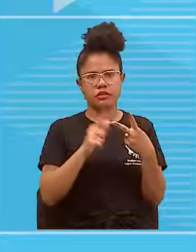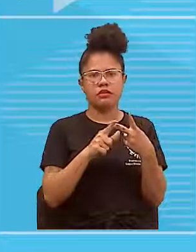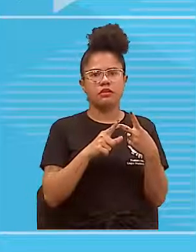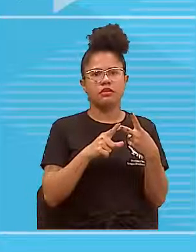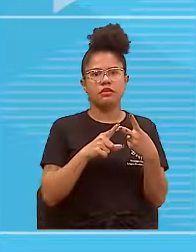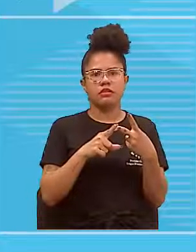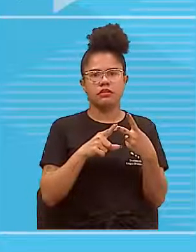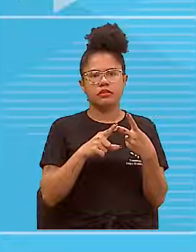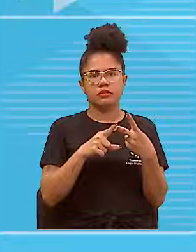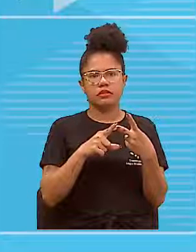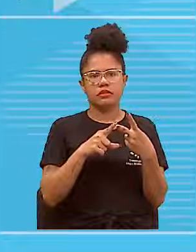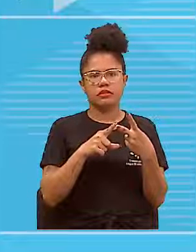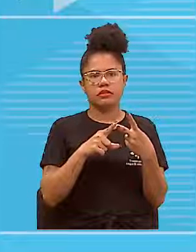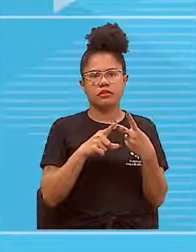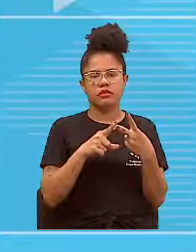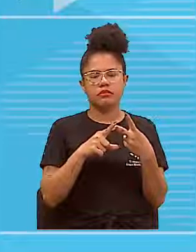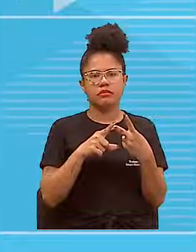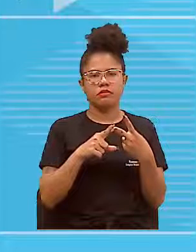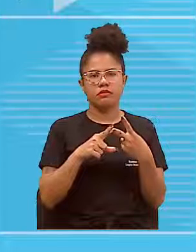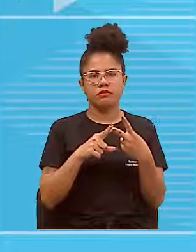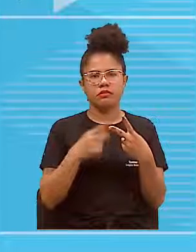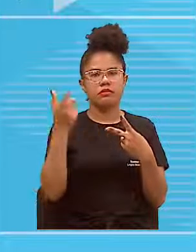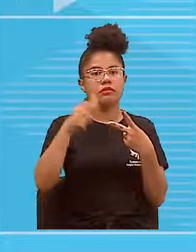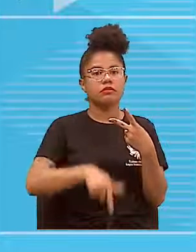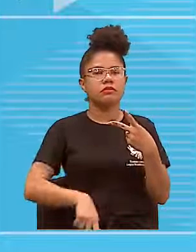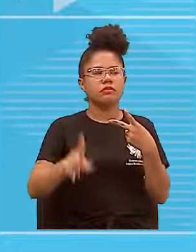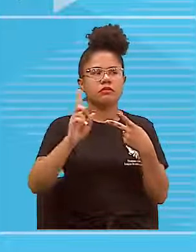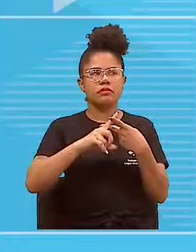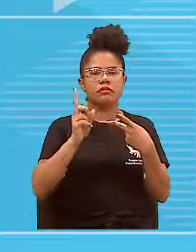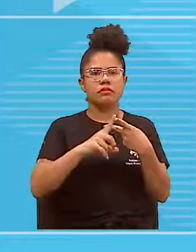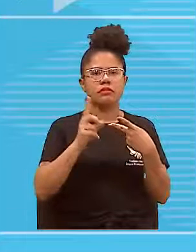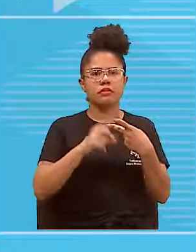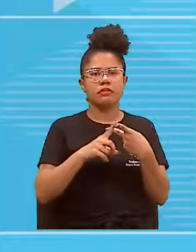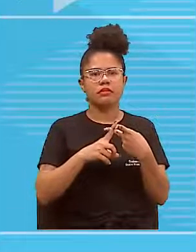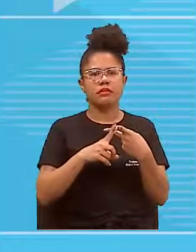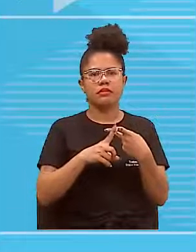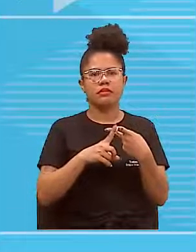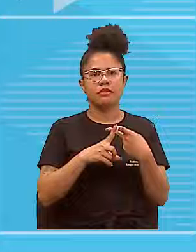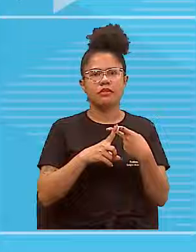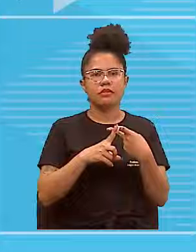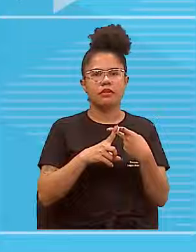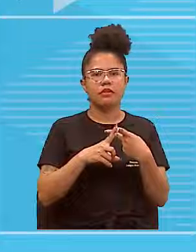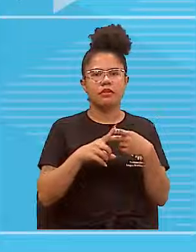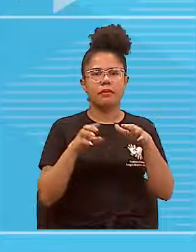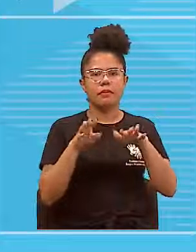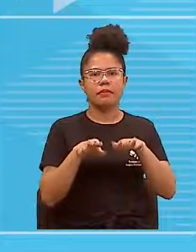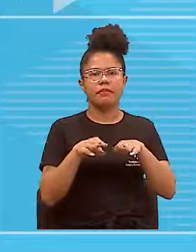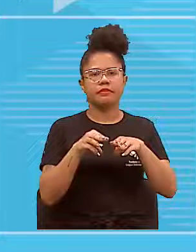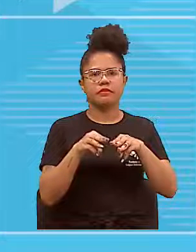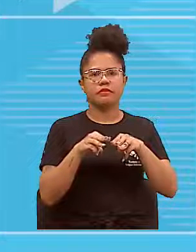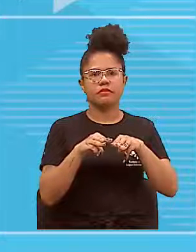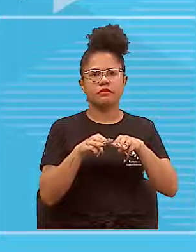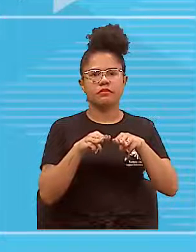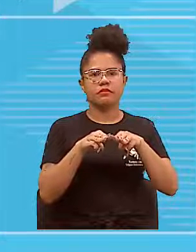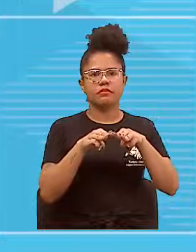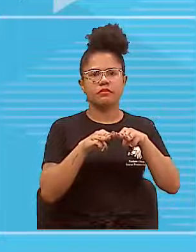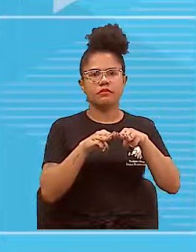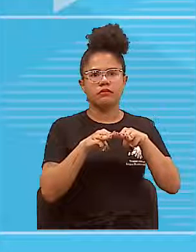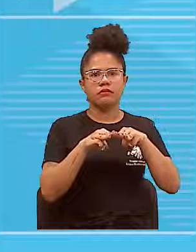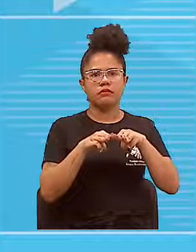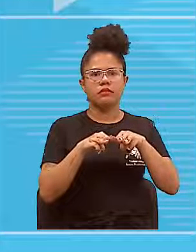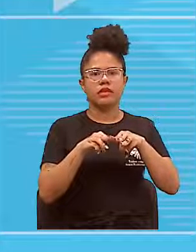de notas? Qual sua média de notas? Aí, nós